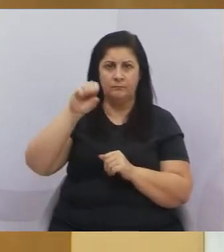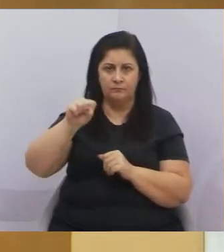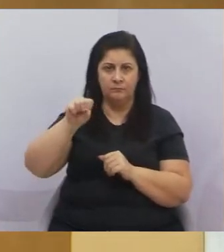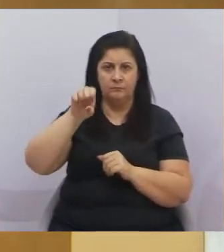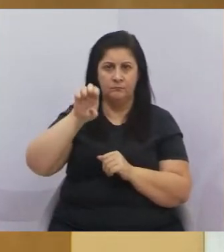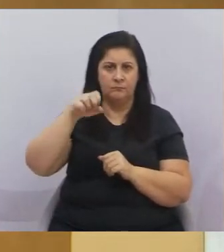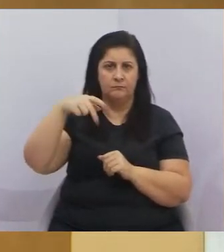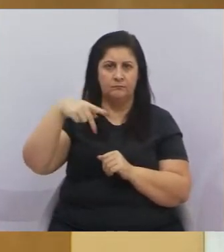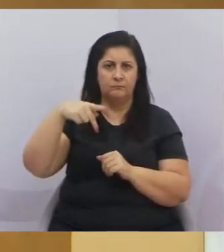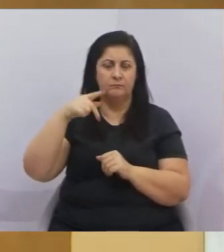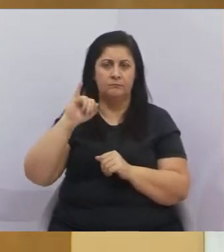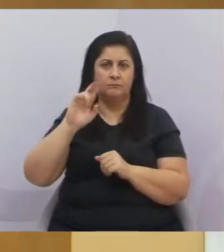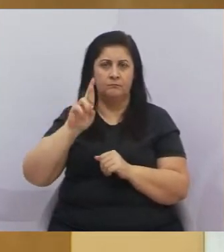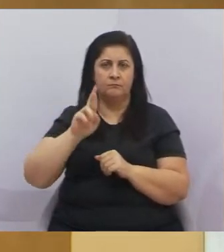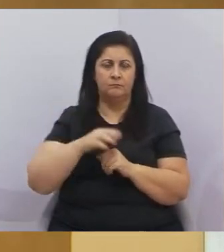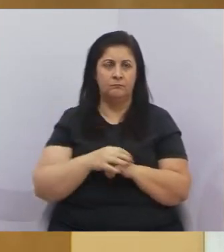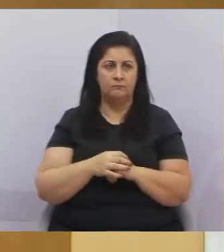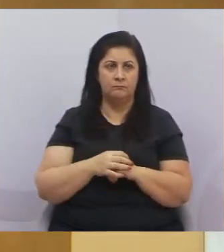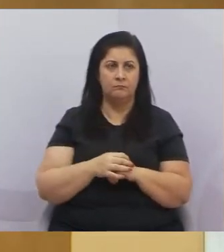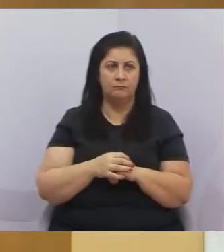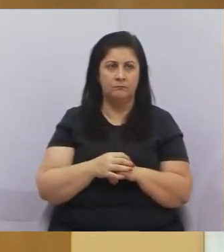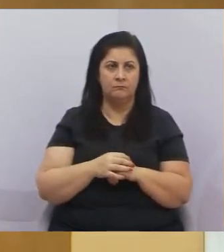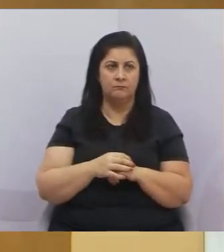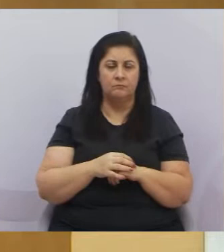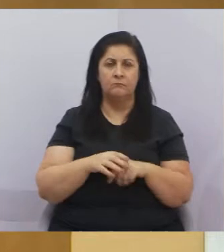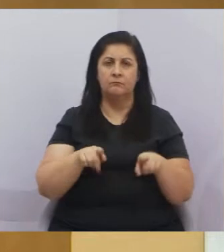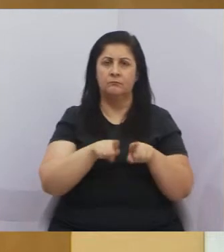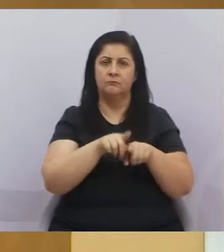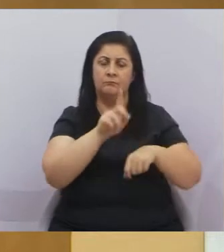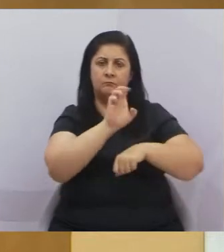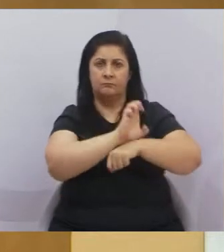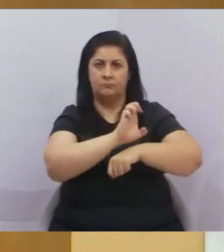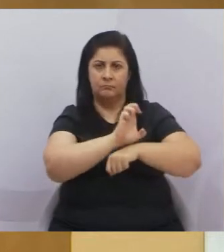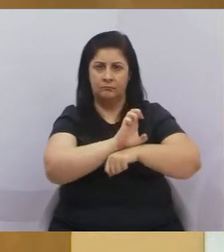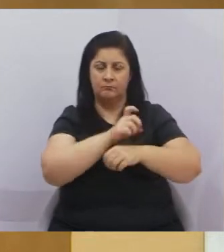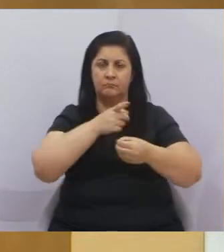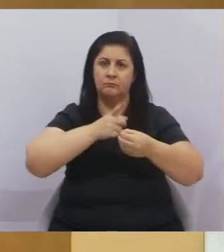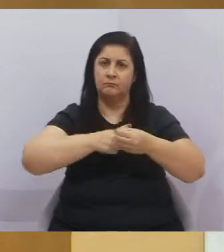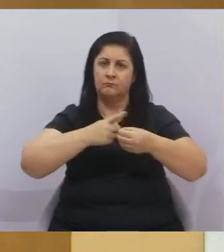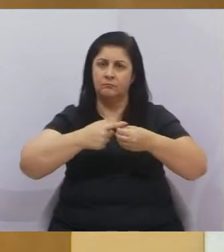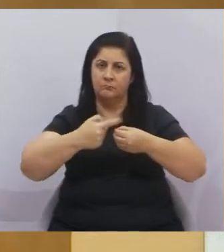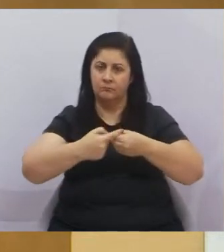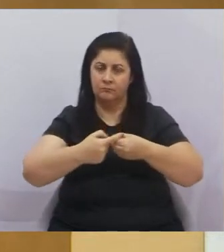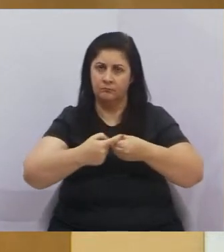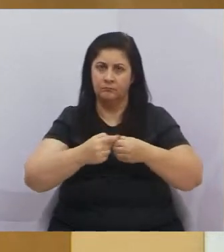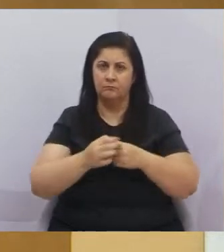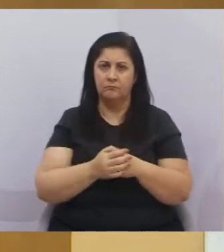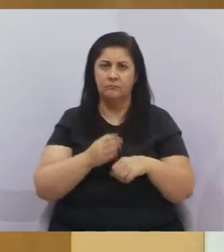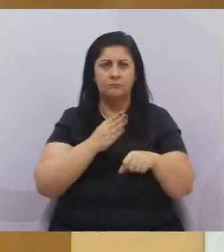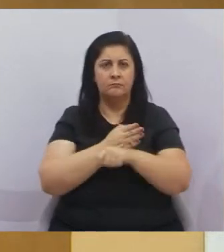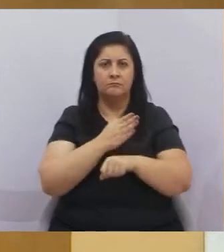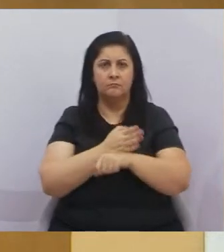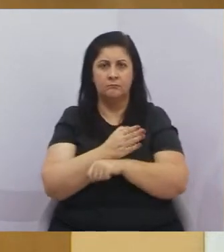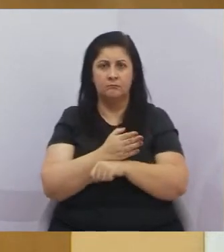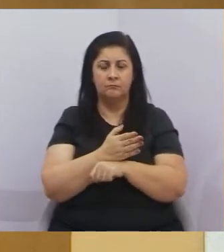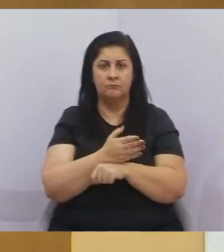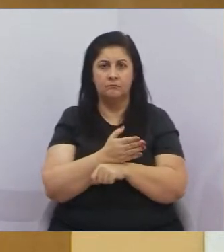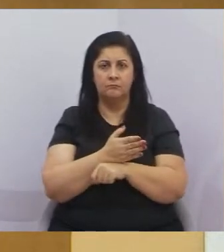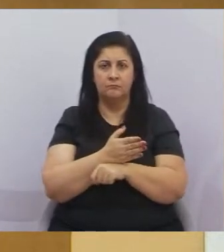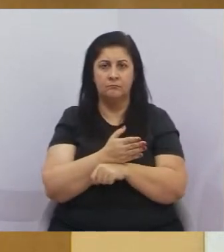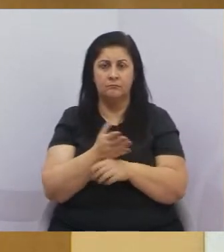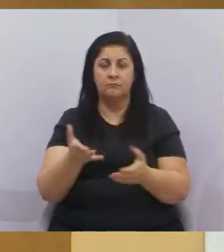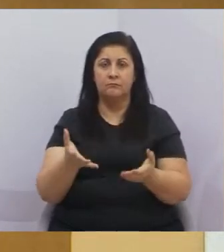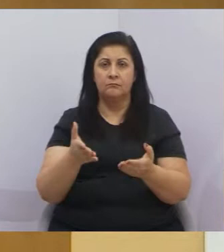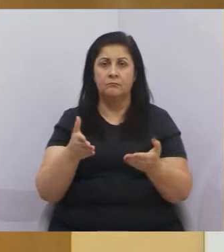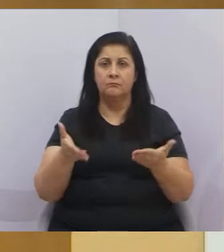SIPIR e às esferas estadual, distrital e municipal. Tal participação requer a adesão dos